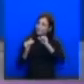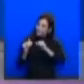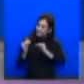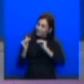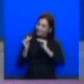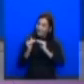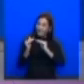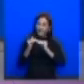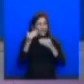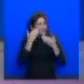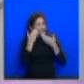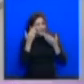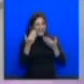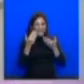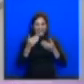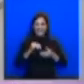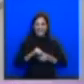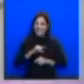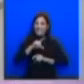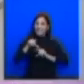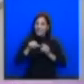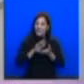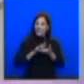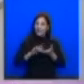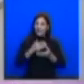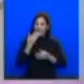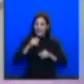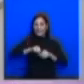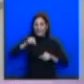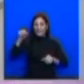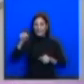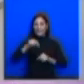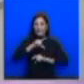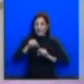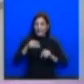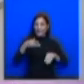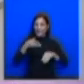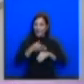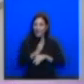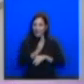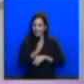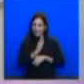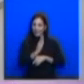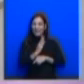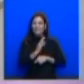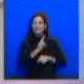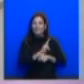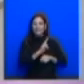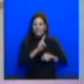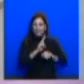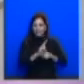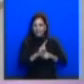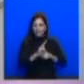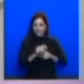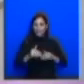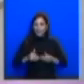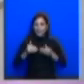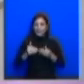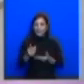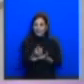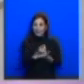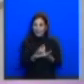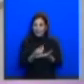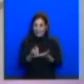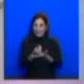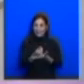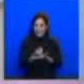Sim, confirmo. Muito obrigada. Essa foi a Loto Fácil da Independência, sorteio realizado e validado pelos nossos auditores do Ministério